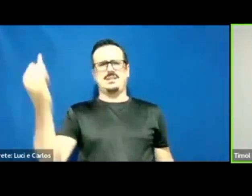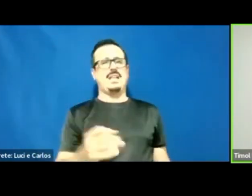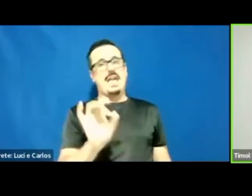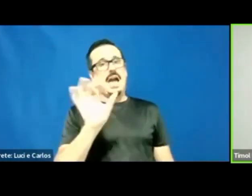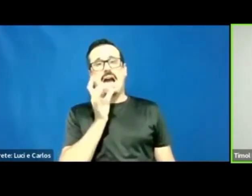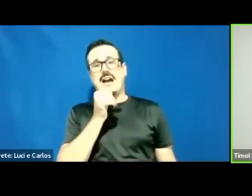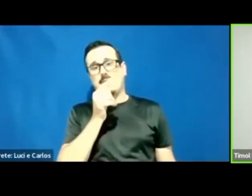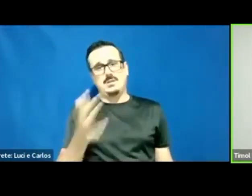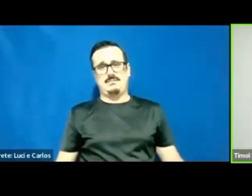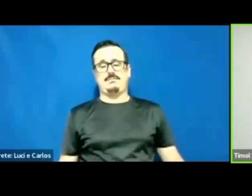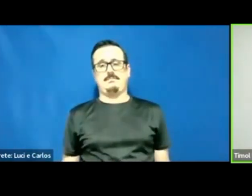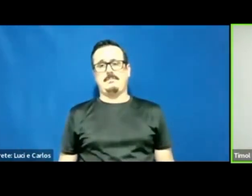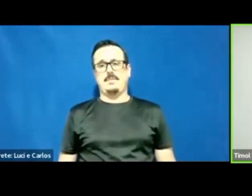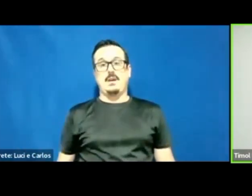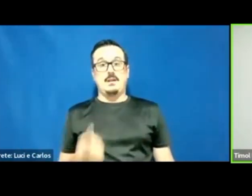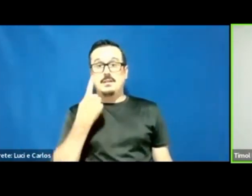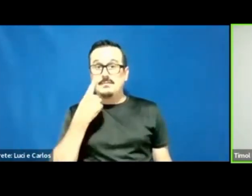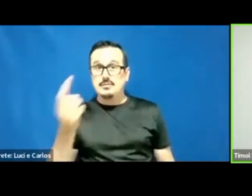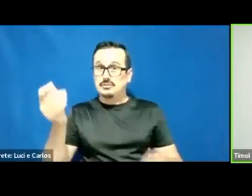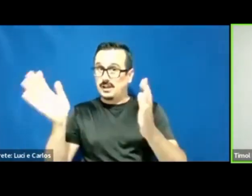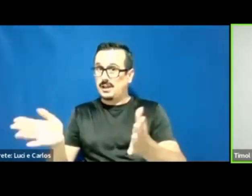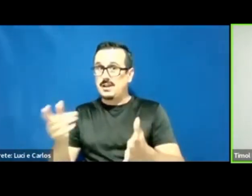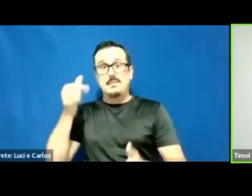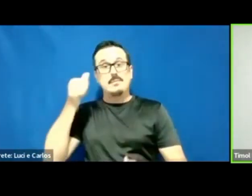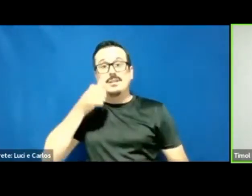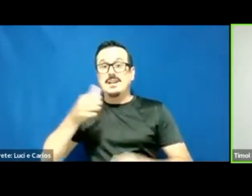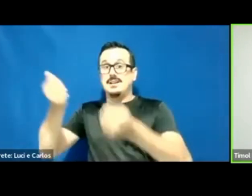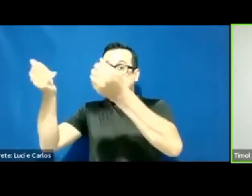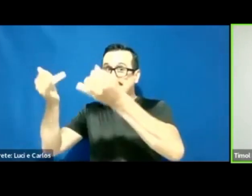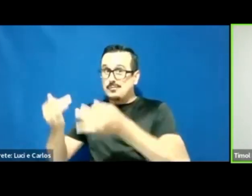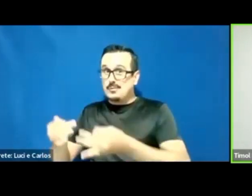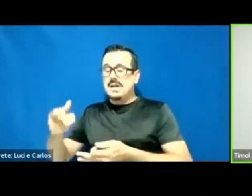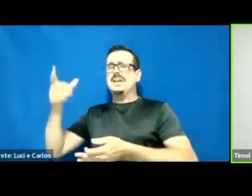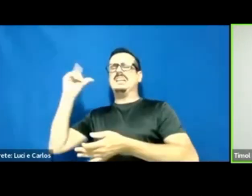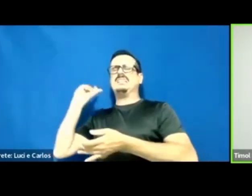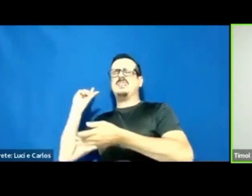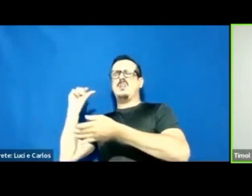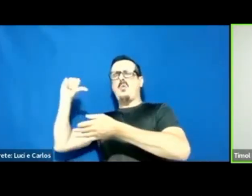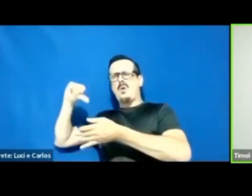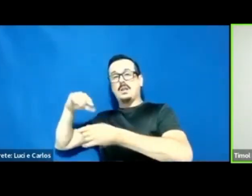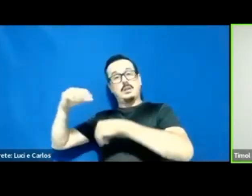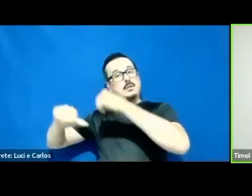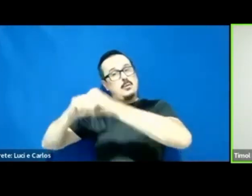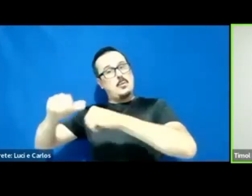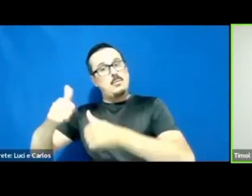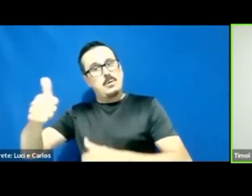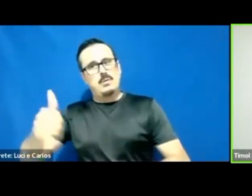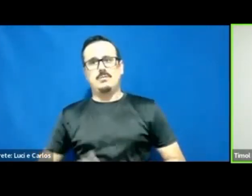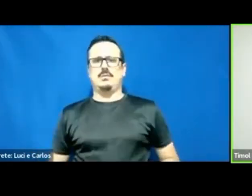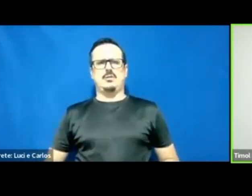os depoimentos, vocês viram o antes e depois, nos vegetais, nas hortaliças, com os